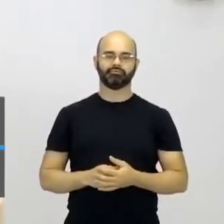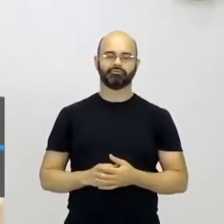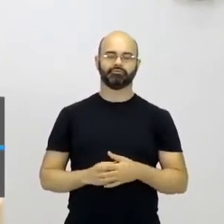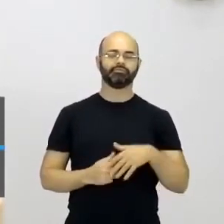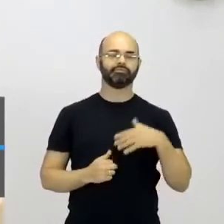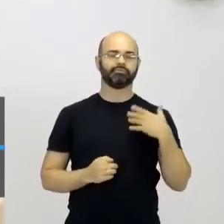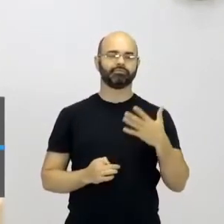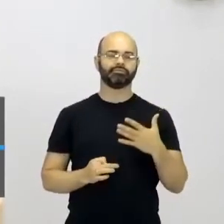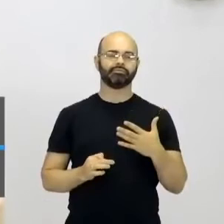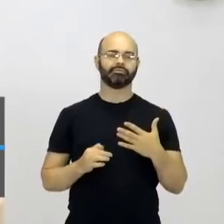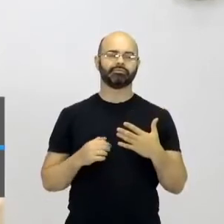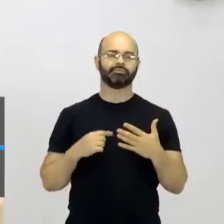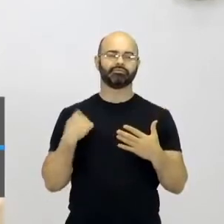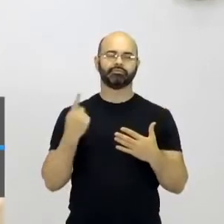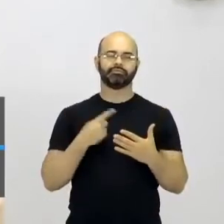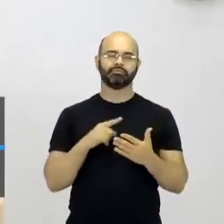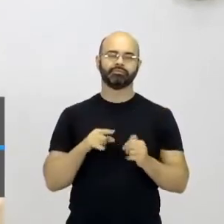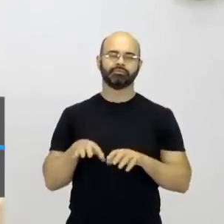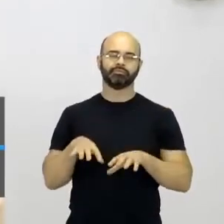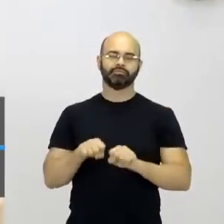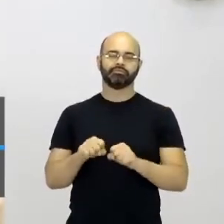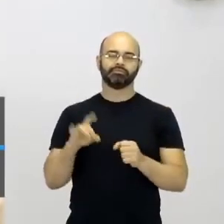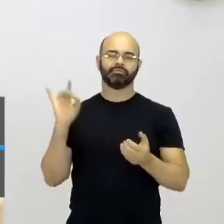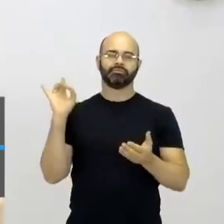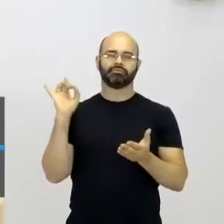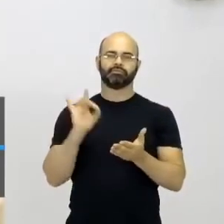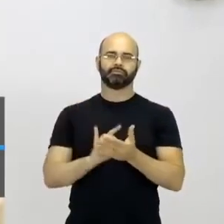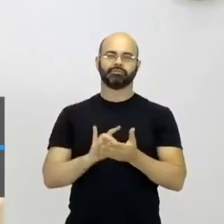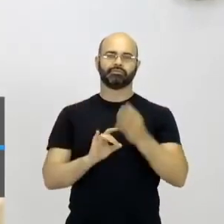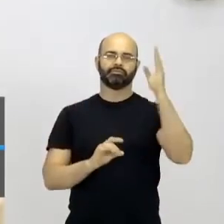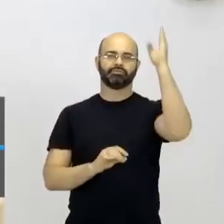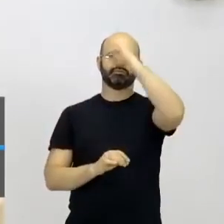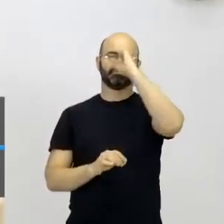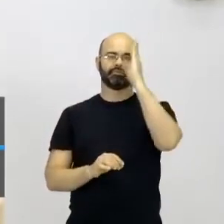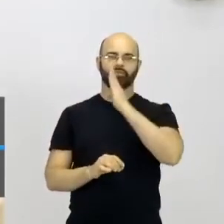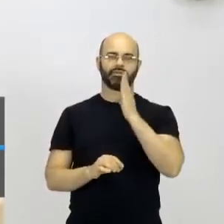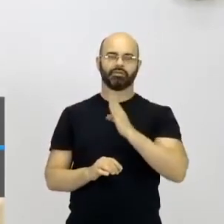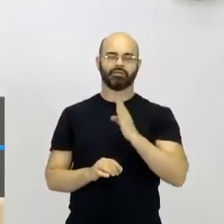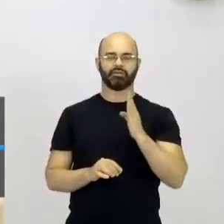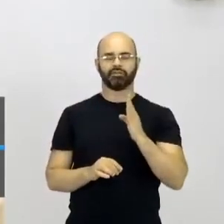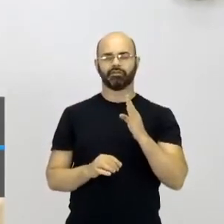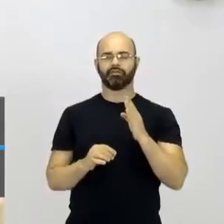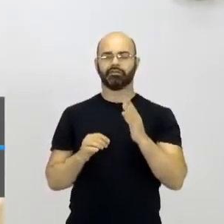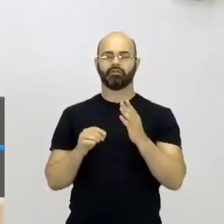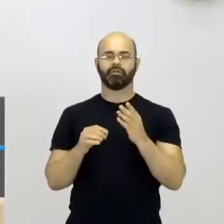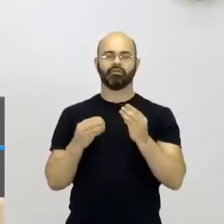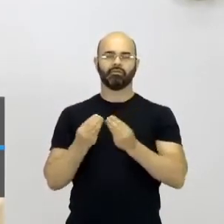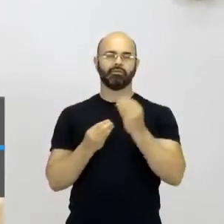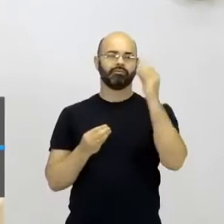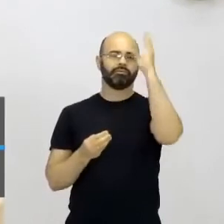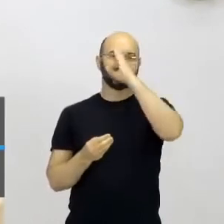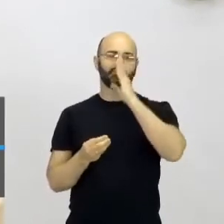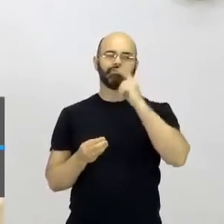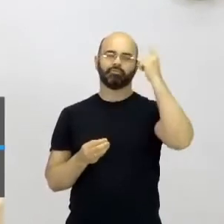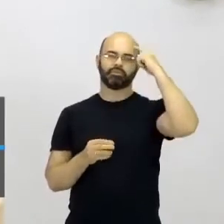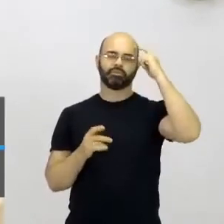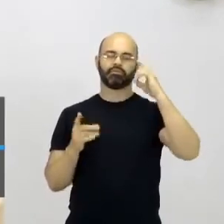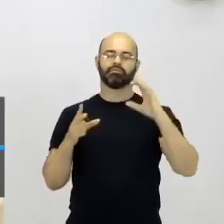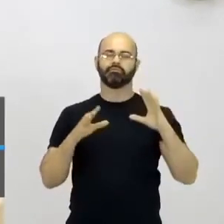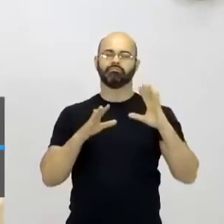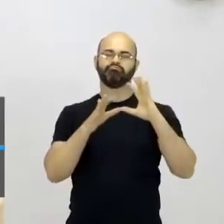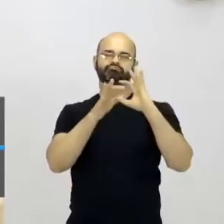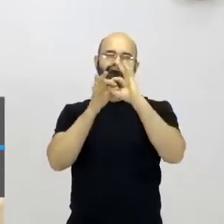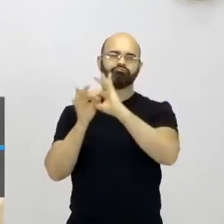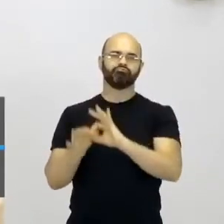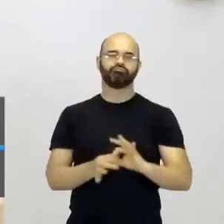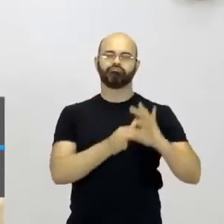uma colonização de fato do Brasil. O Brasil, ele ainda não era pensado como uma unidade,